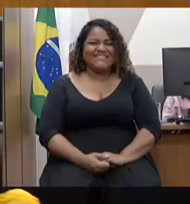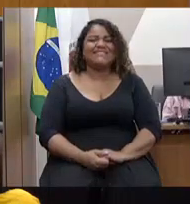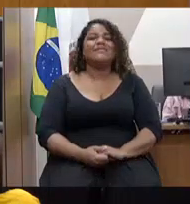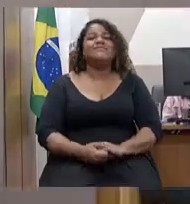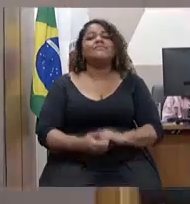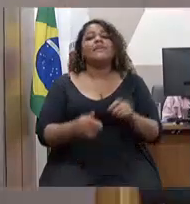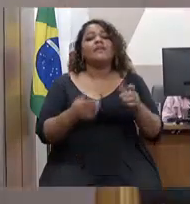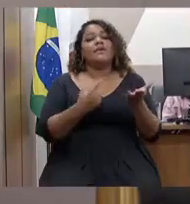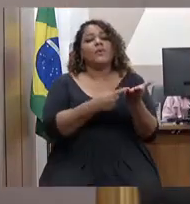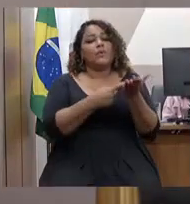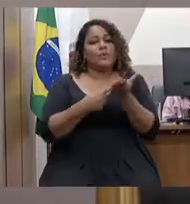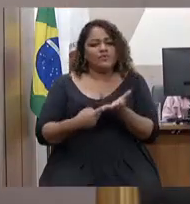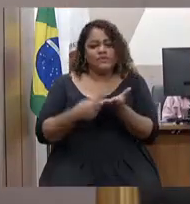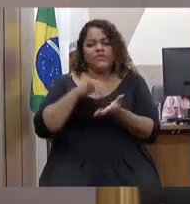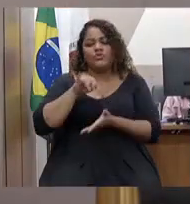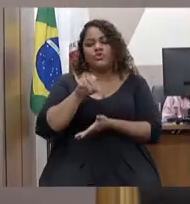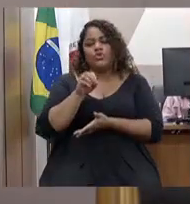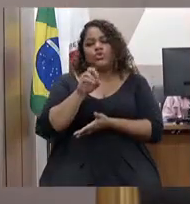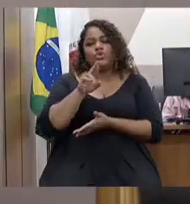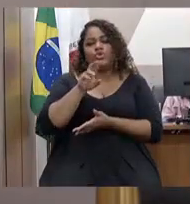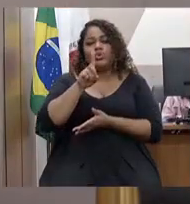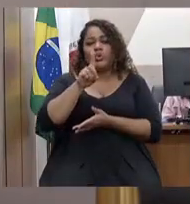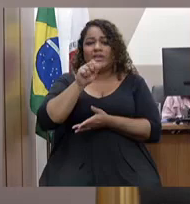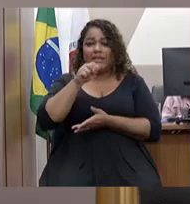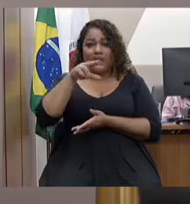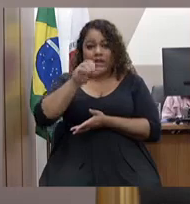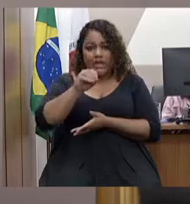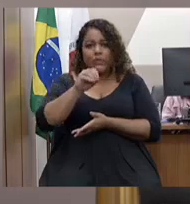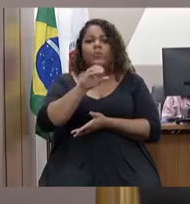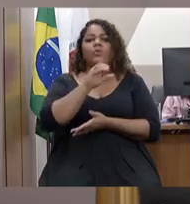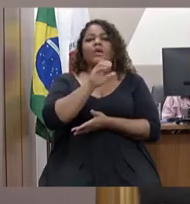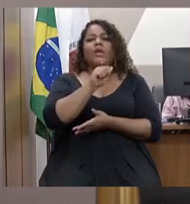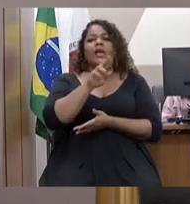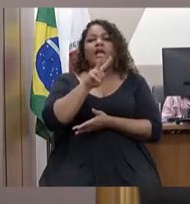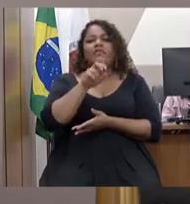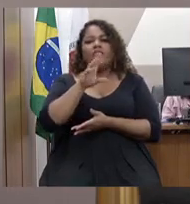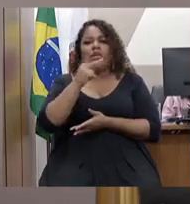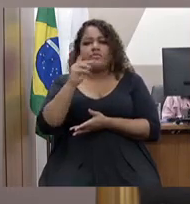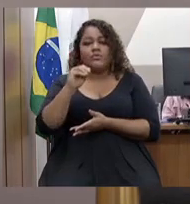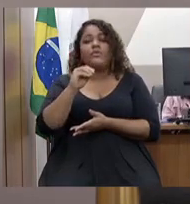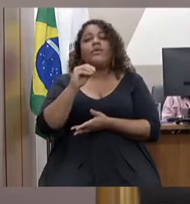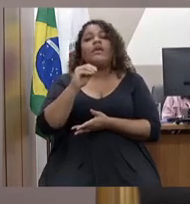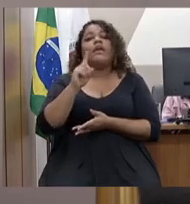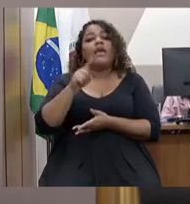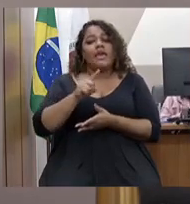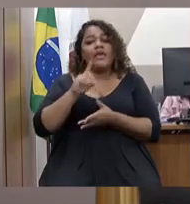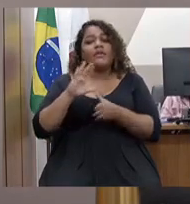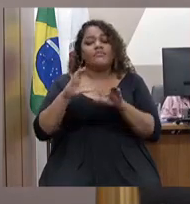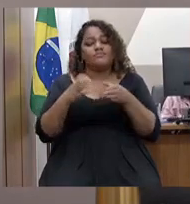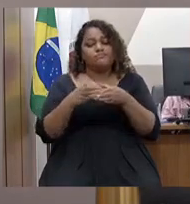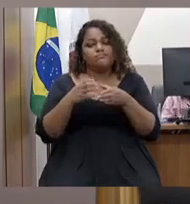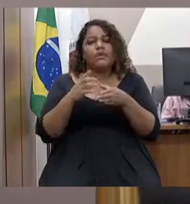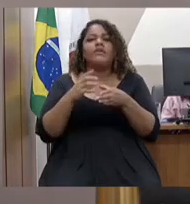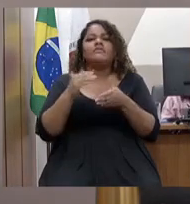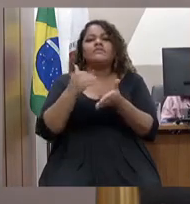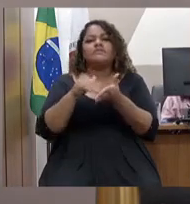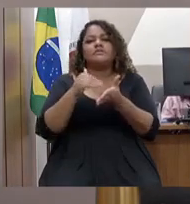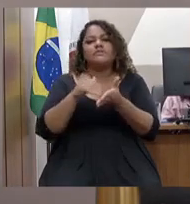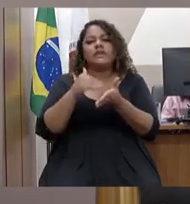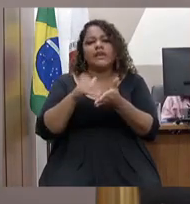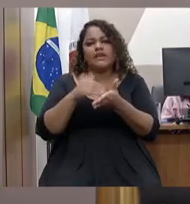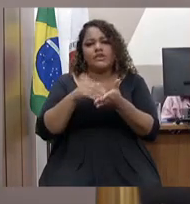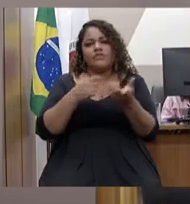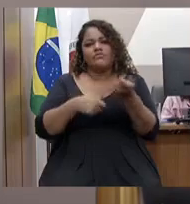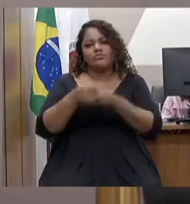Jordano Carvalho dos Santos membro da secretaria executiva da CSP com lutas setorial saúde